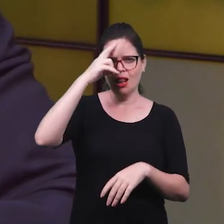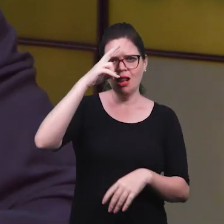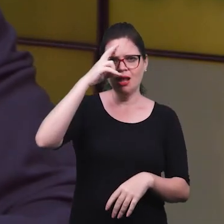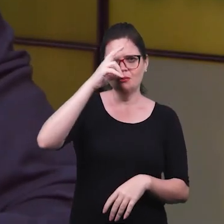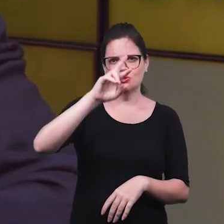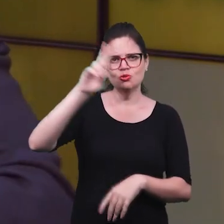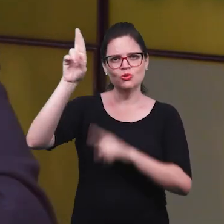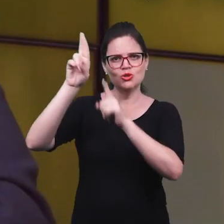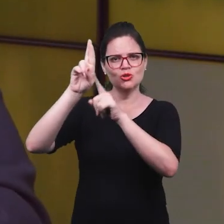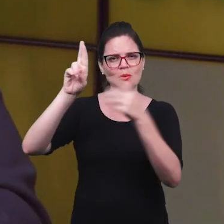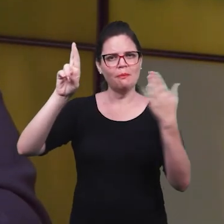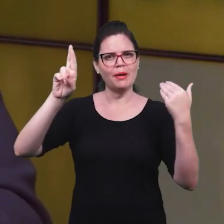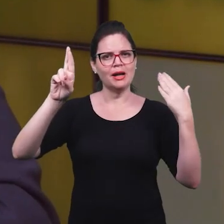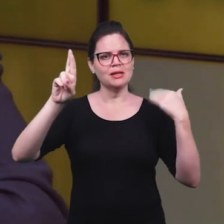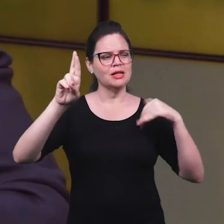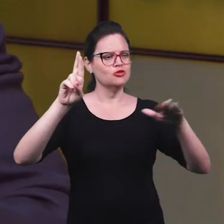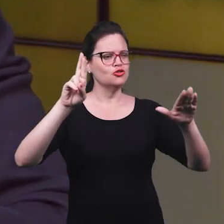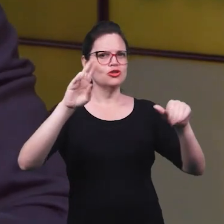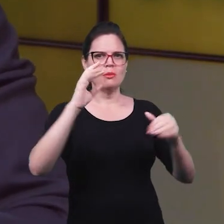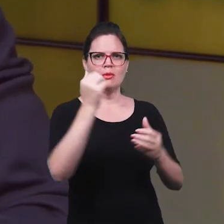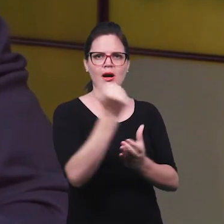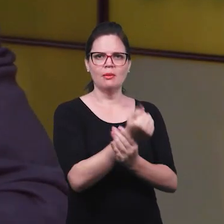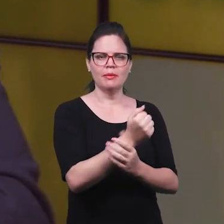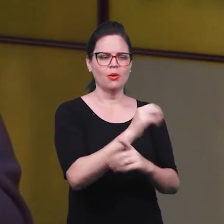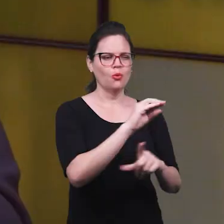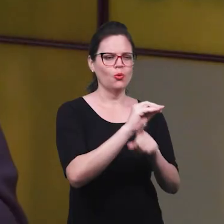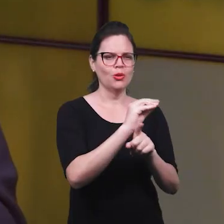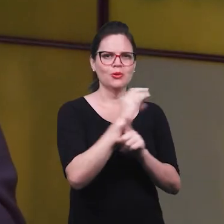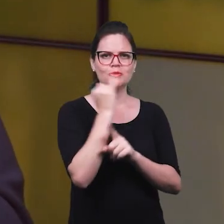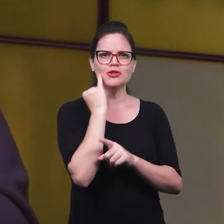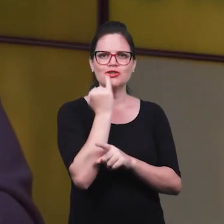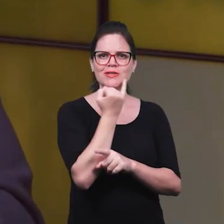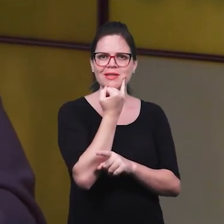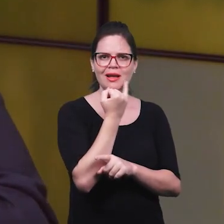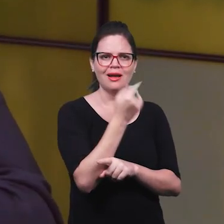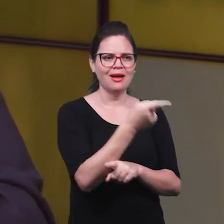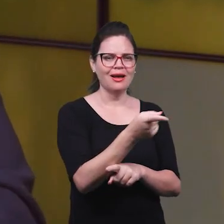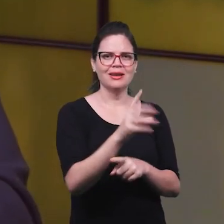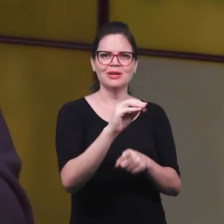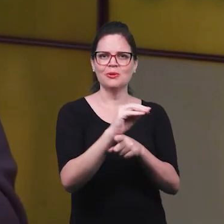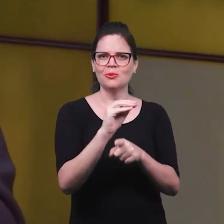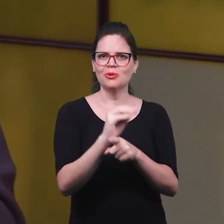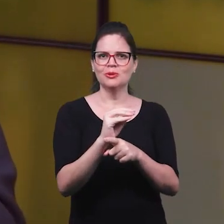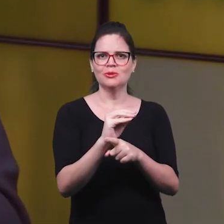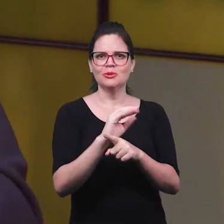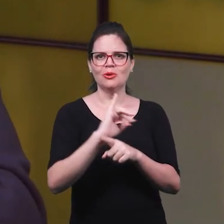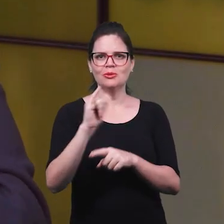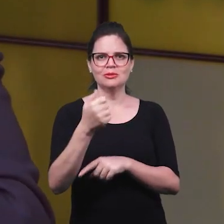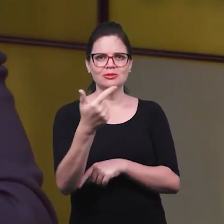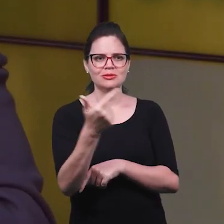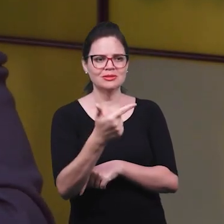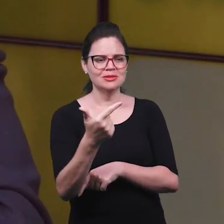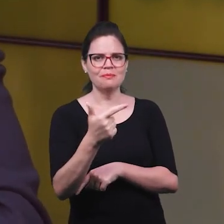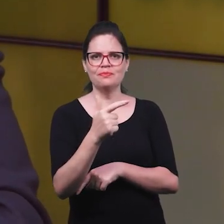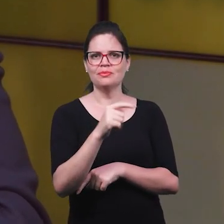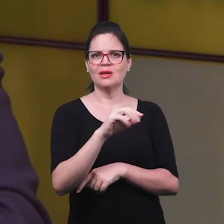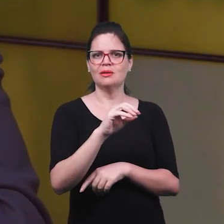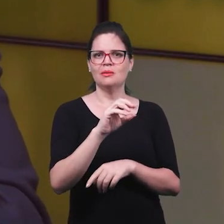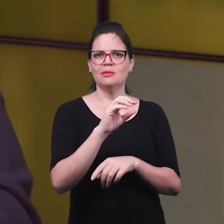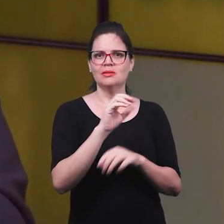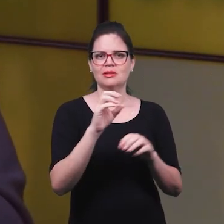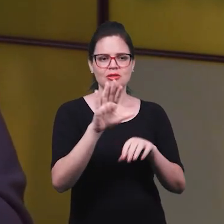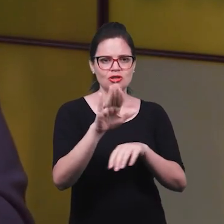chamou Abraão, aquele Senhor que cuidou de Isaac, aquele Senhor, aquele mesmo Deus que chamou